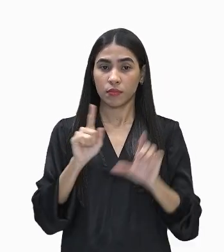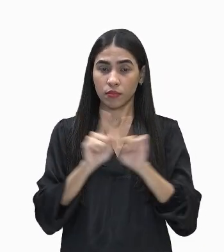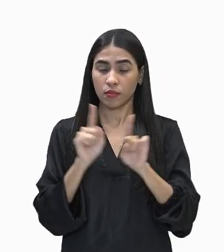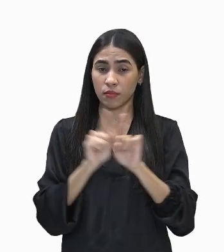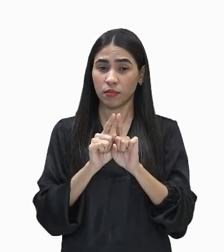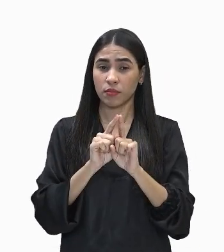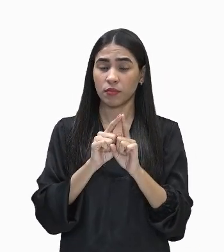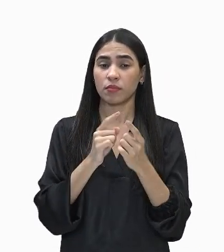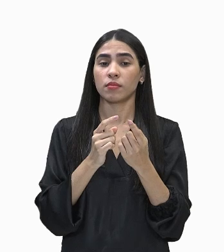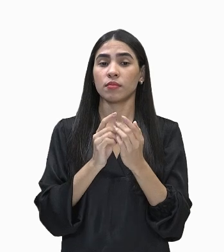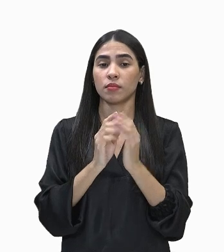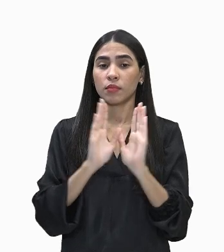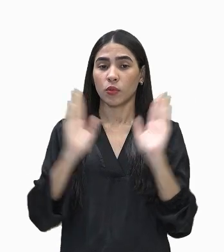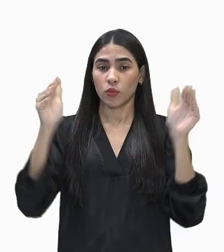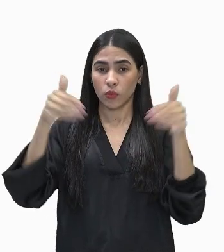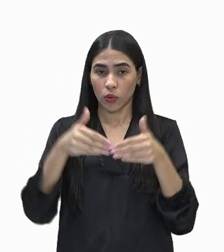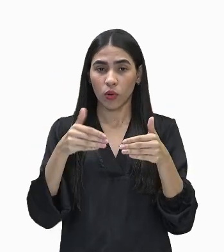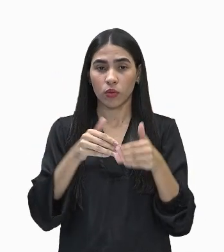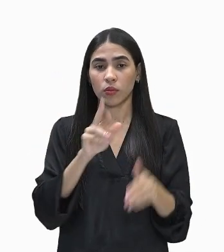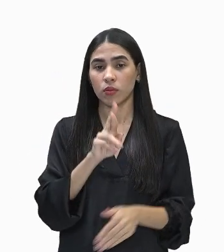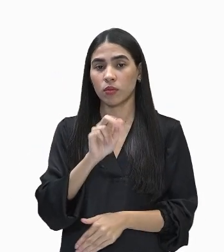frisar, conhecido como ratitas.